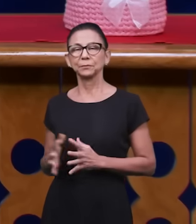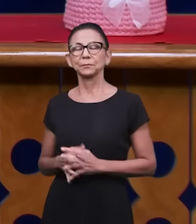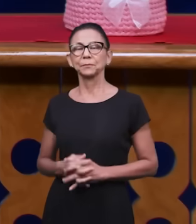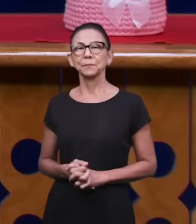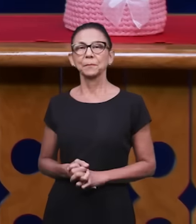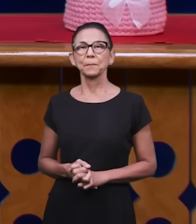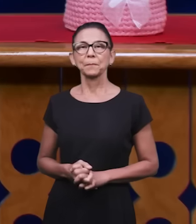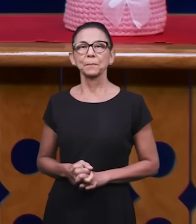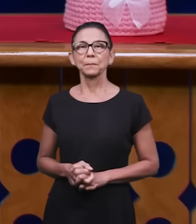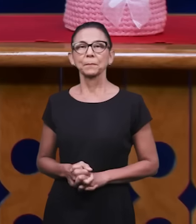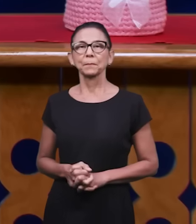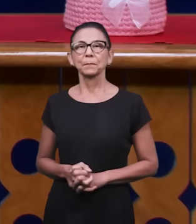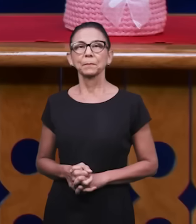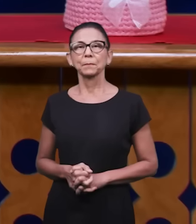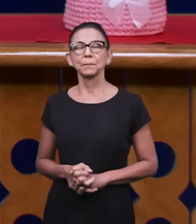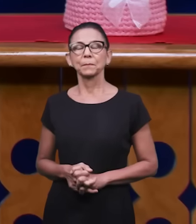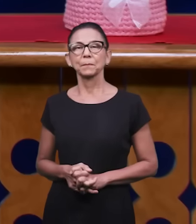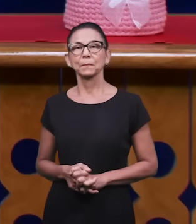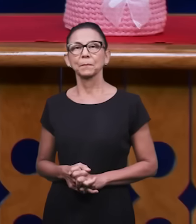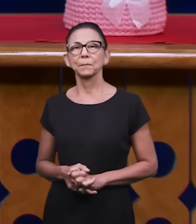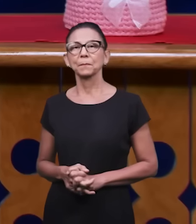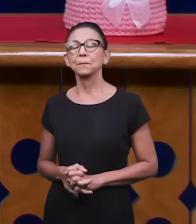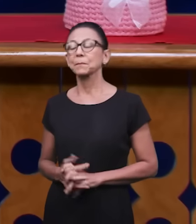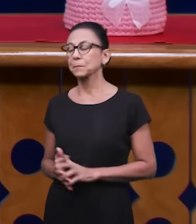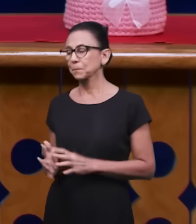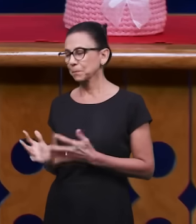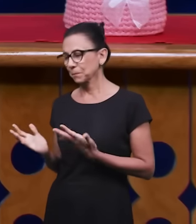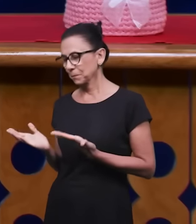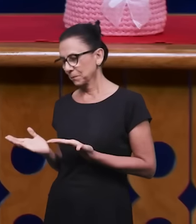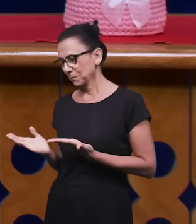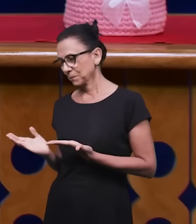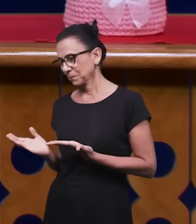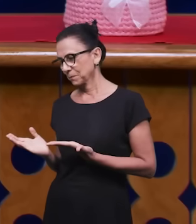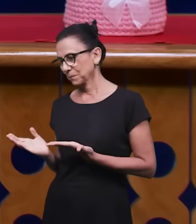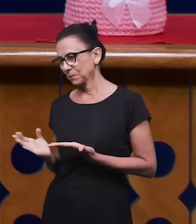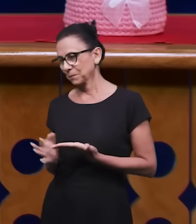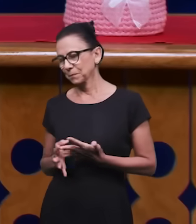que é o 0800 707